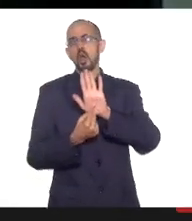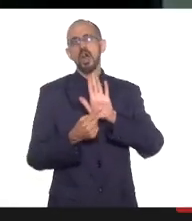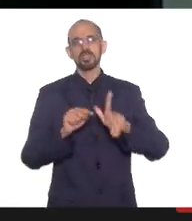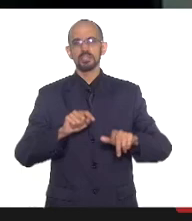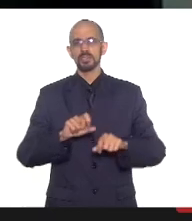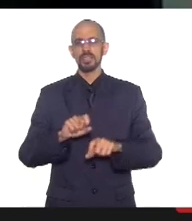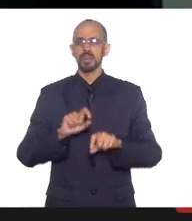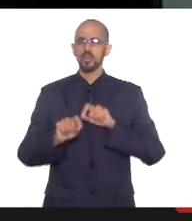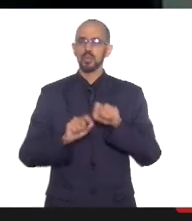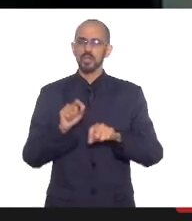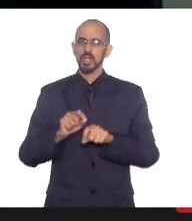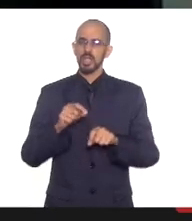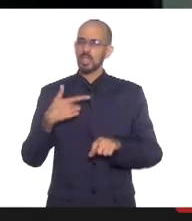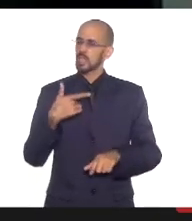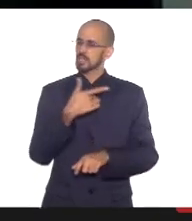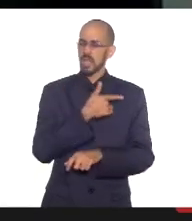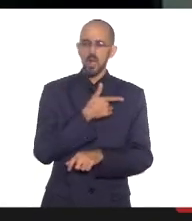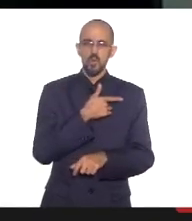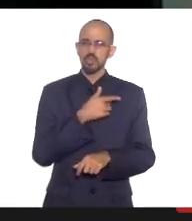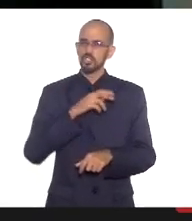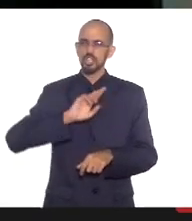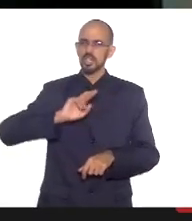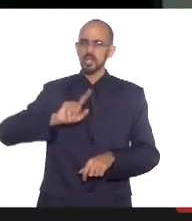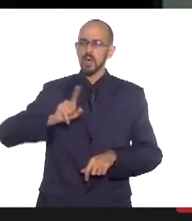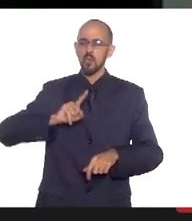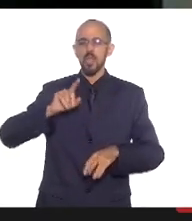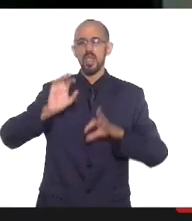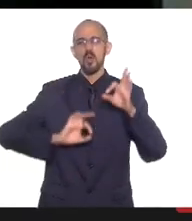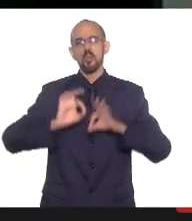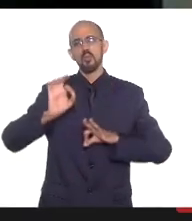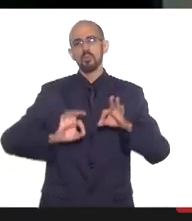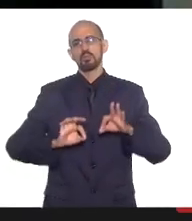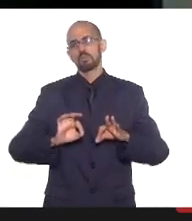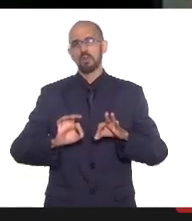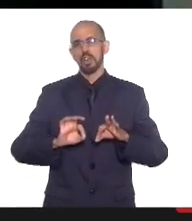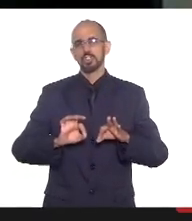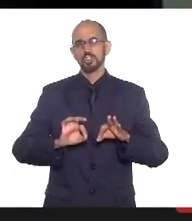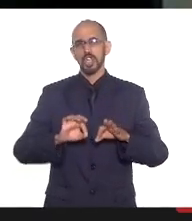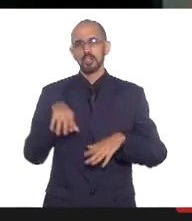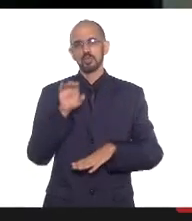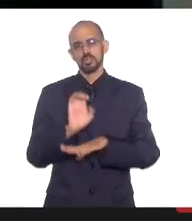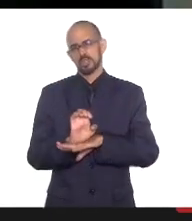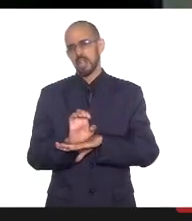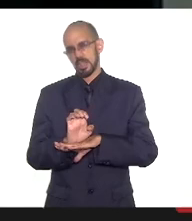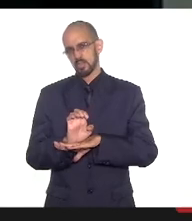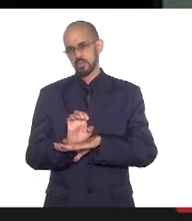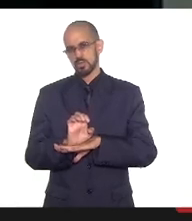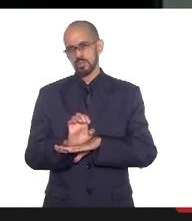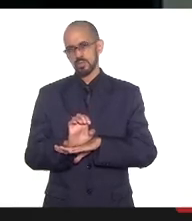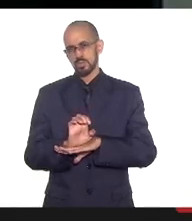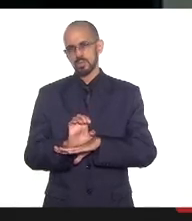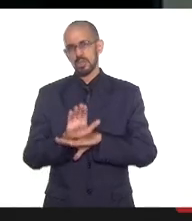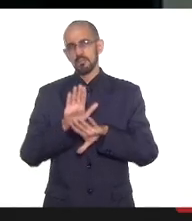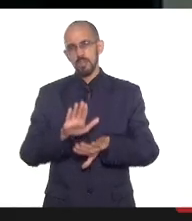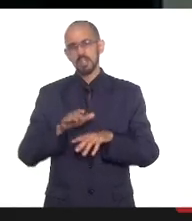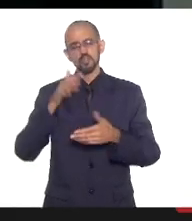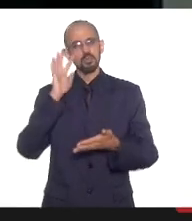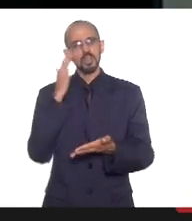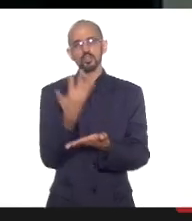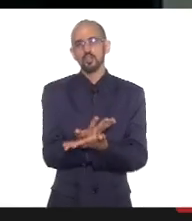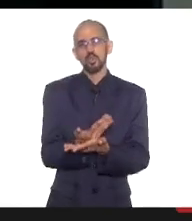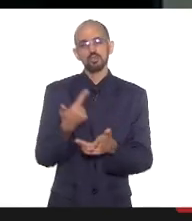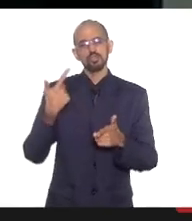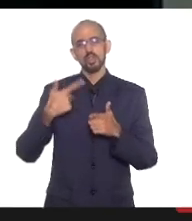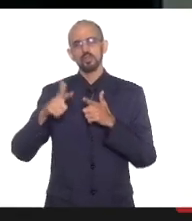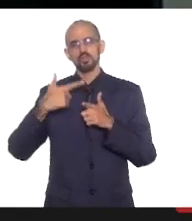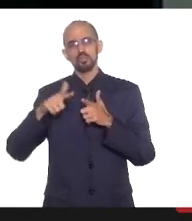que a saúde não está sendo vista como um projeto de estado e sim uma solução de